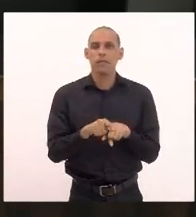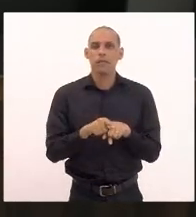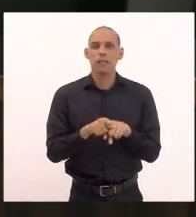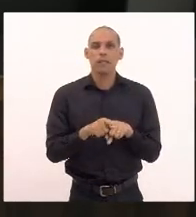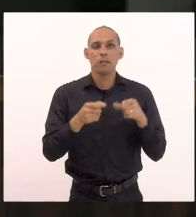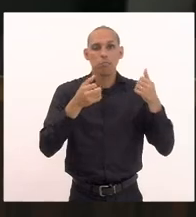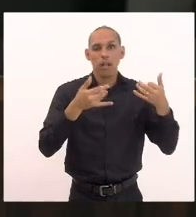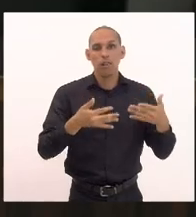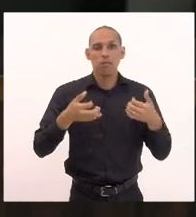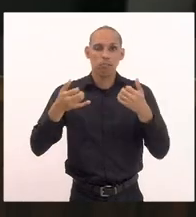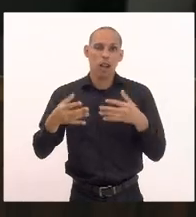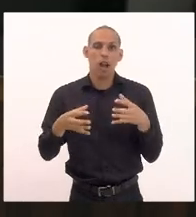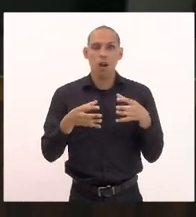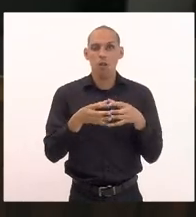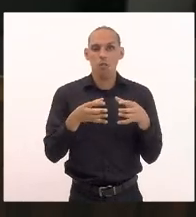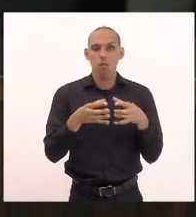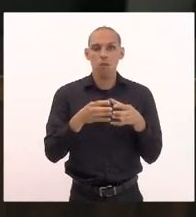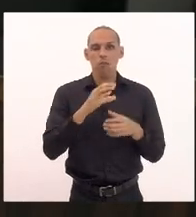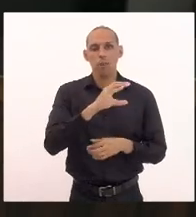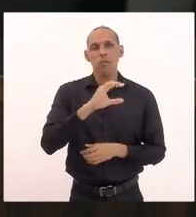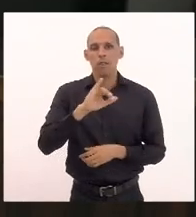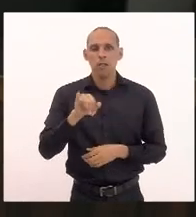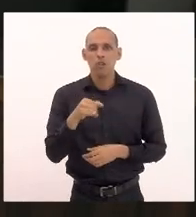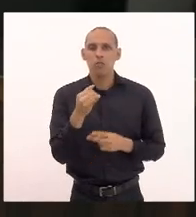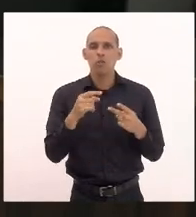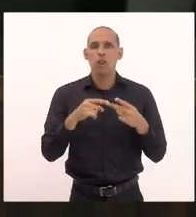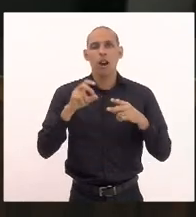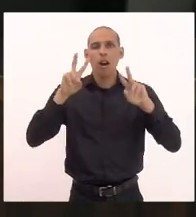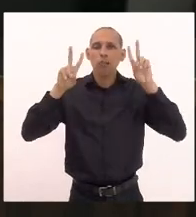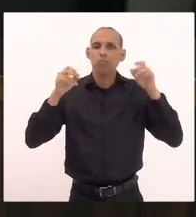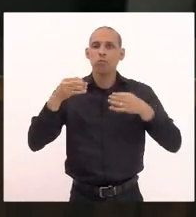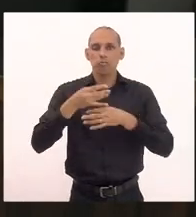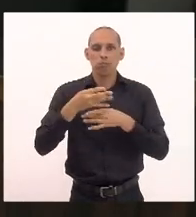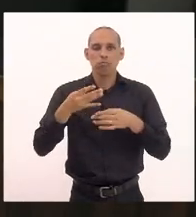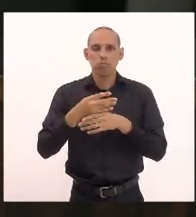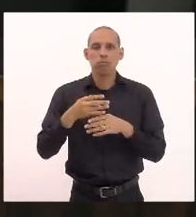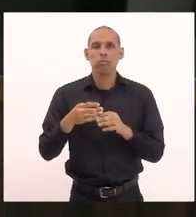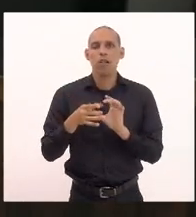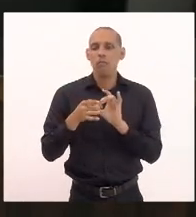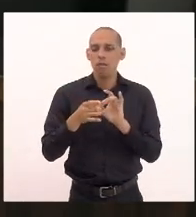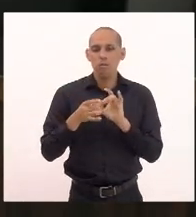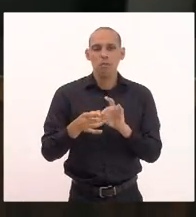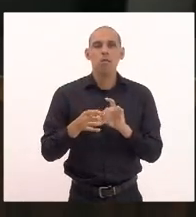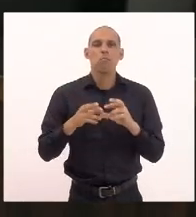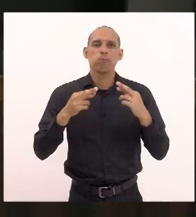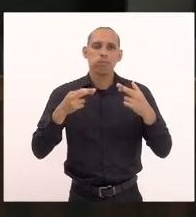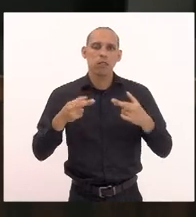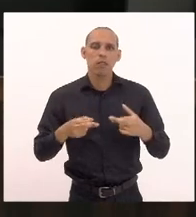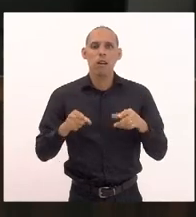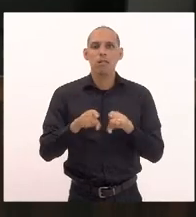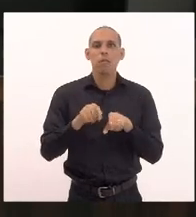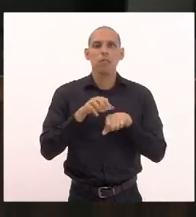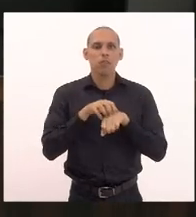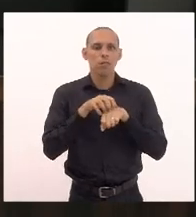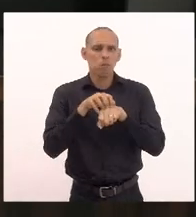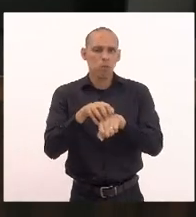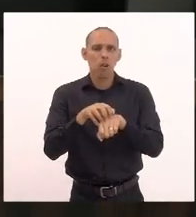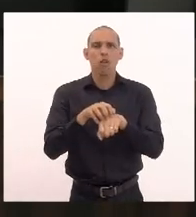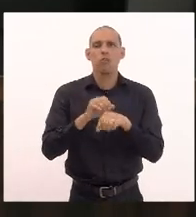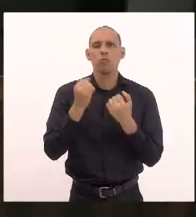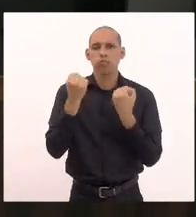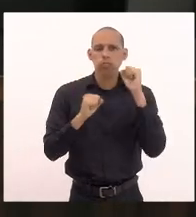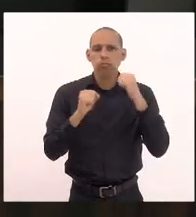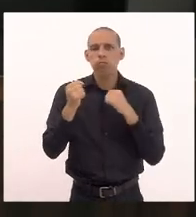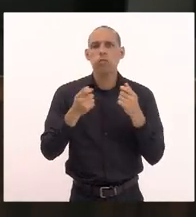das comissões de Constituição e Justiça, de Assuntos Municipais e Desenvolvimento Regional, de Transporte, Economia, Indústria e Comércio, de Tributação,